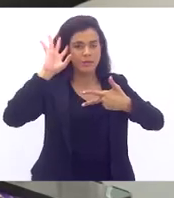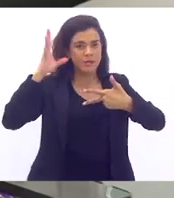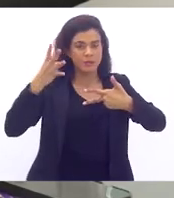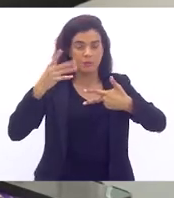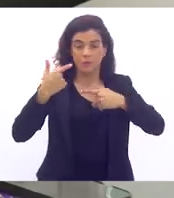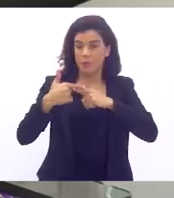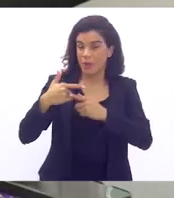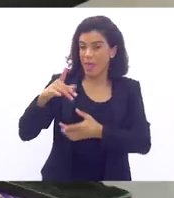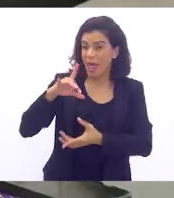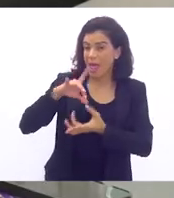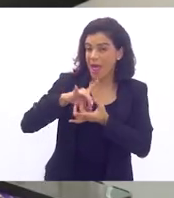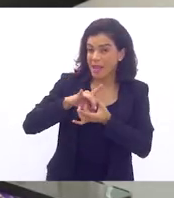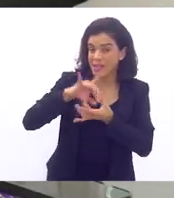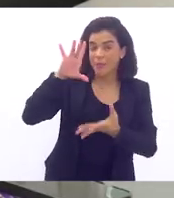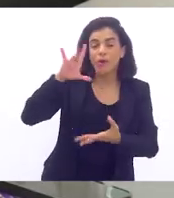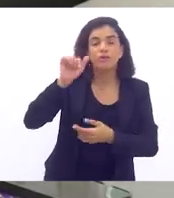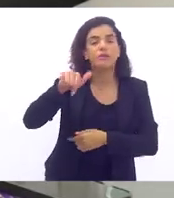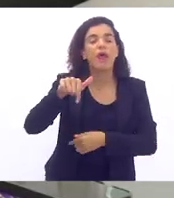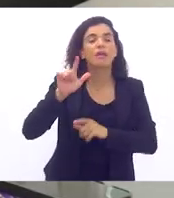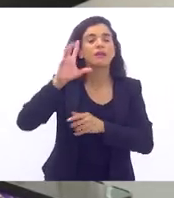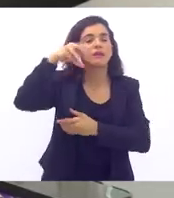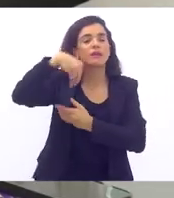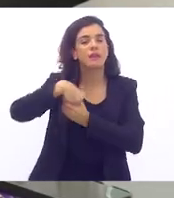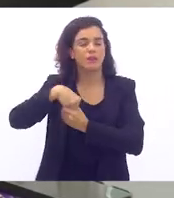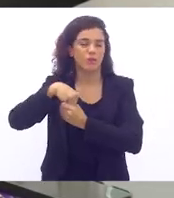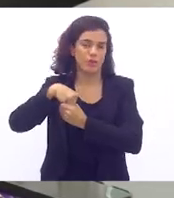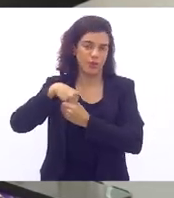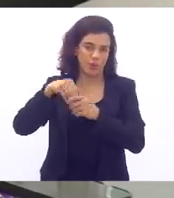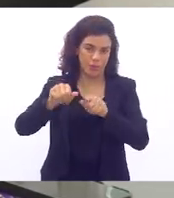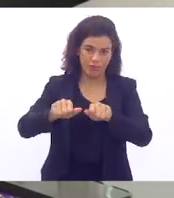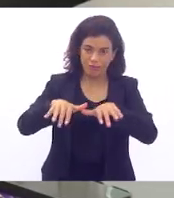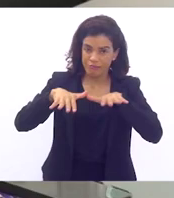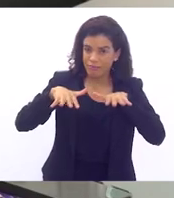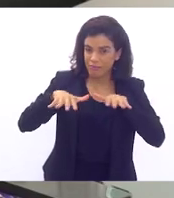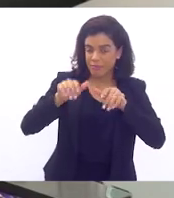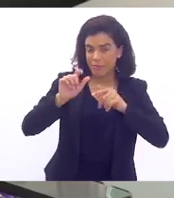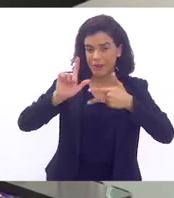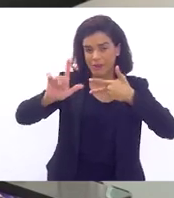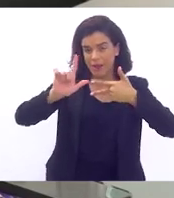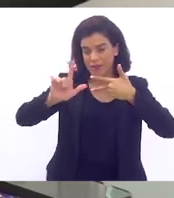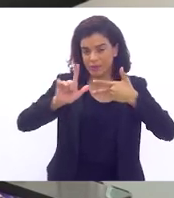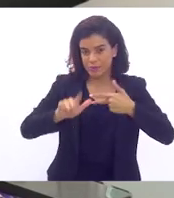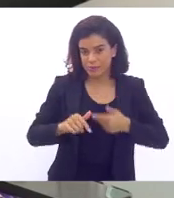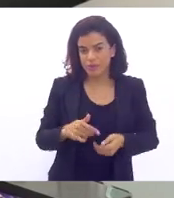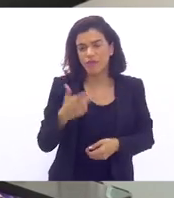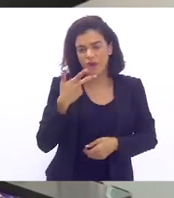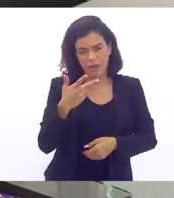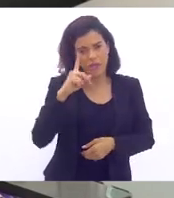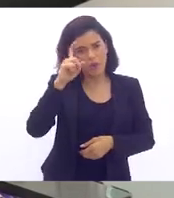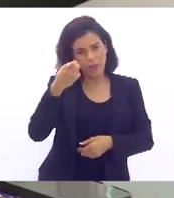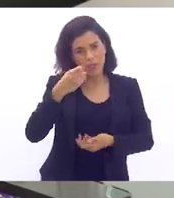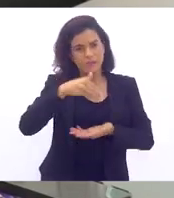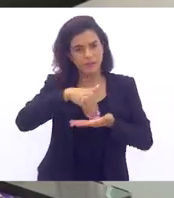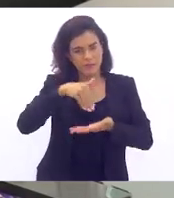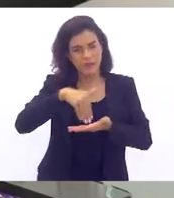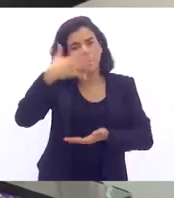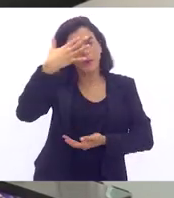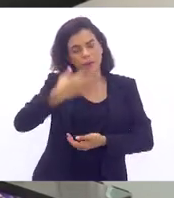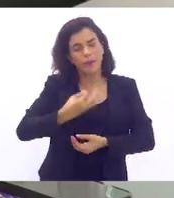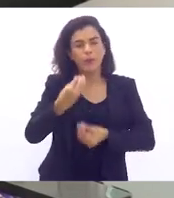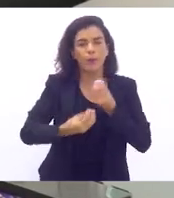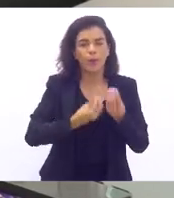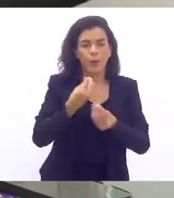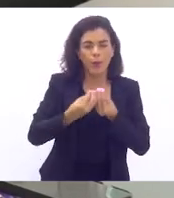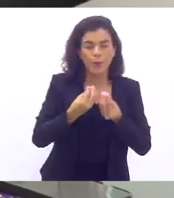democracia se faz dentro das casas de leis o Executivo é um Óbvio tem os secretários eu já disse foi secretário de estado entendo e compreendo